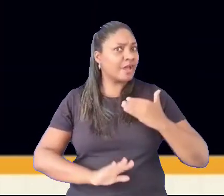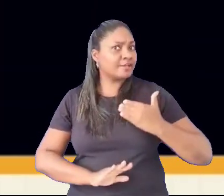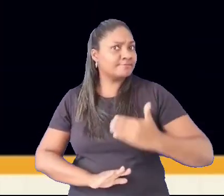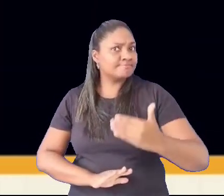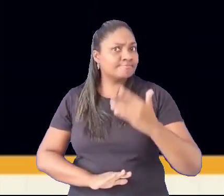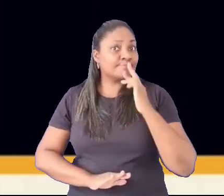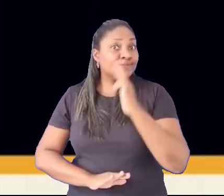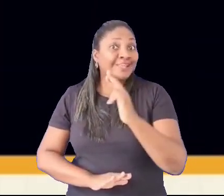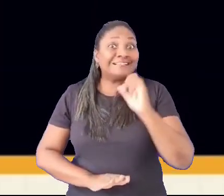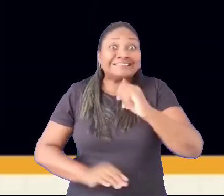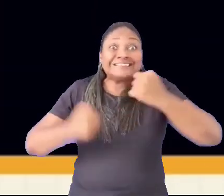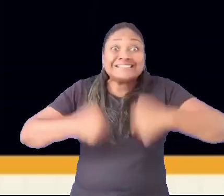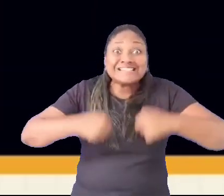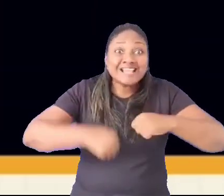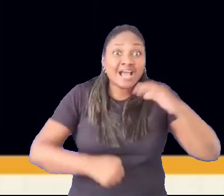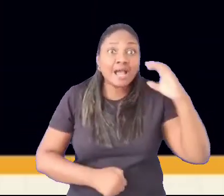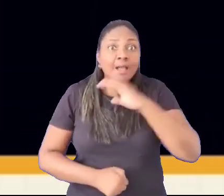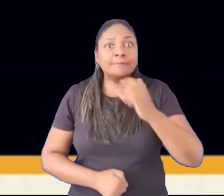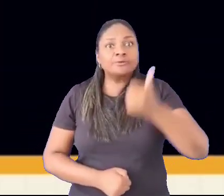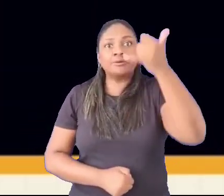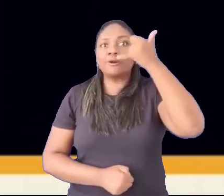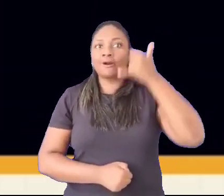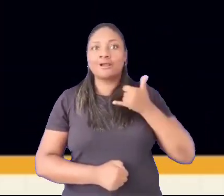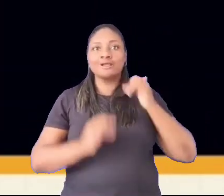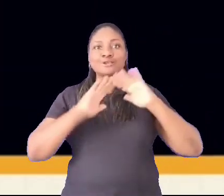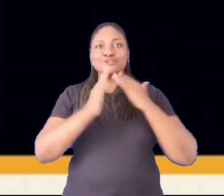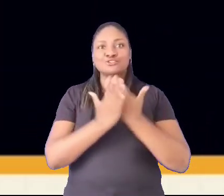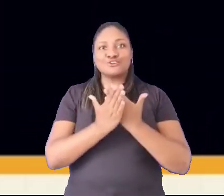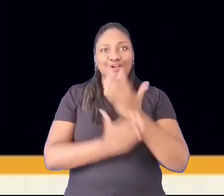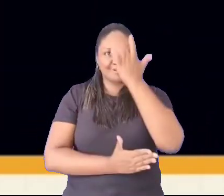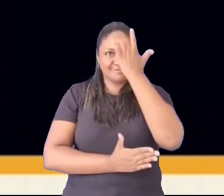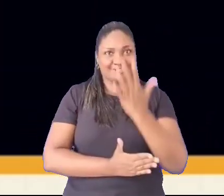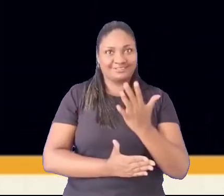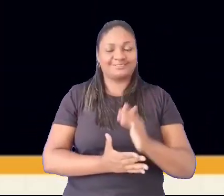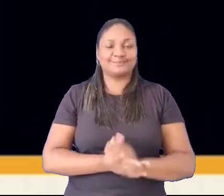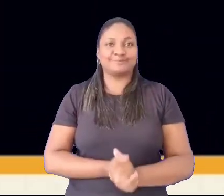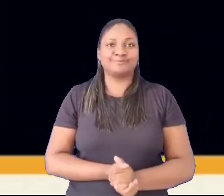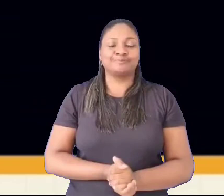Se for alguma coisa urgente, liga na escola, que é bem mais fácil.